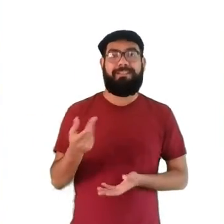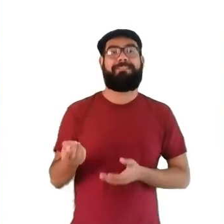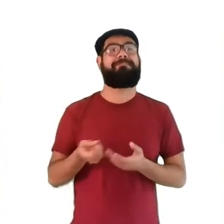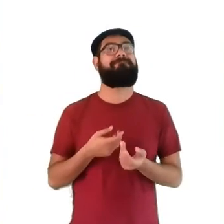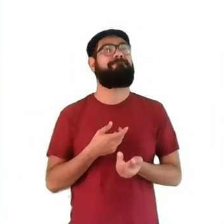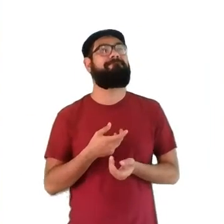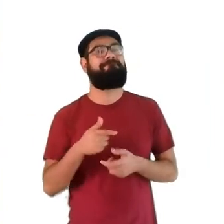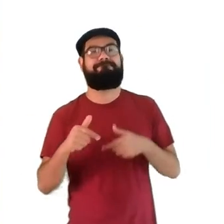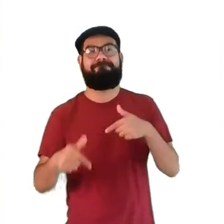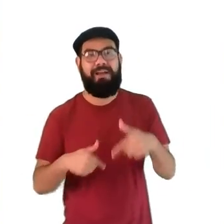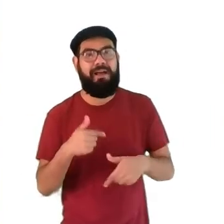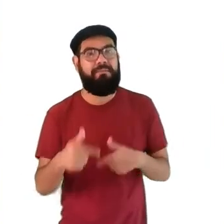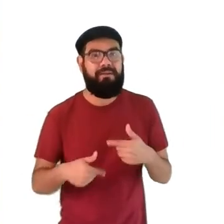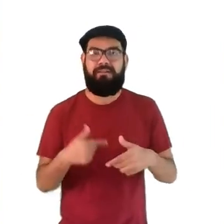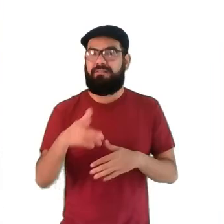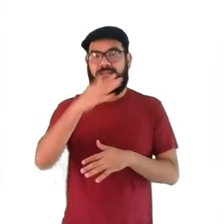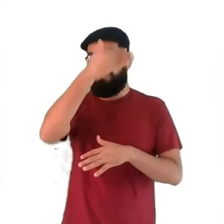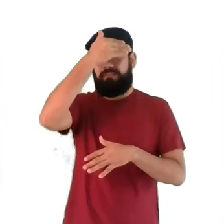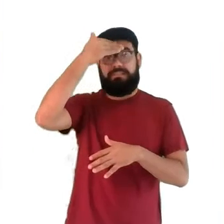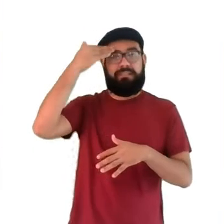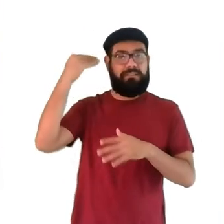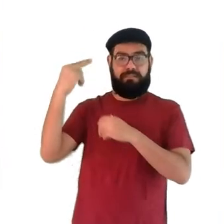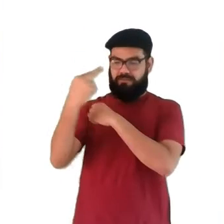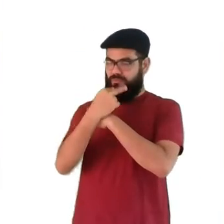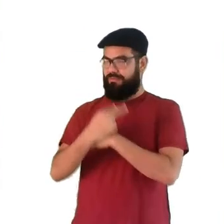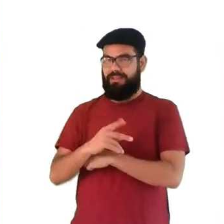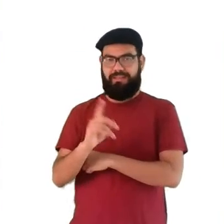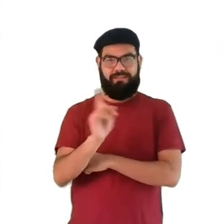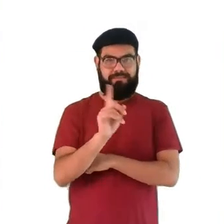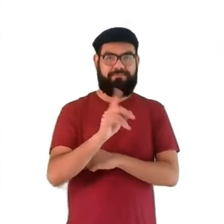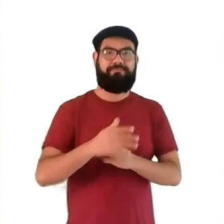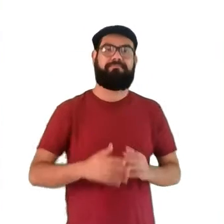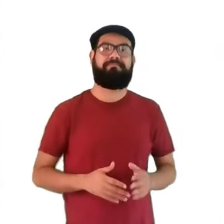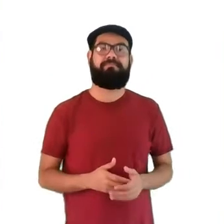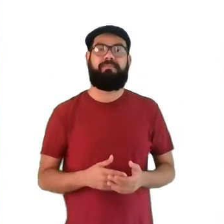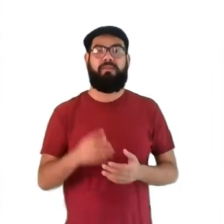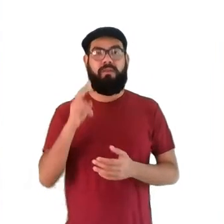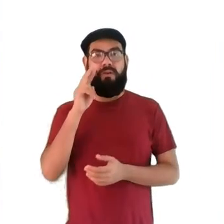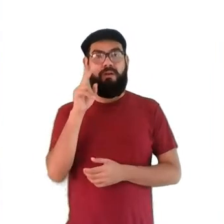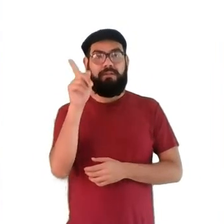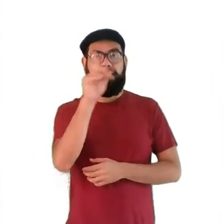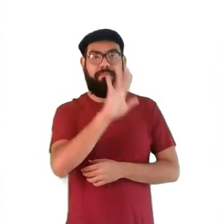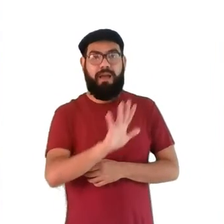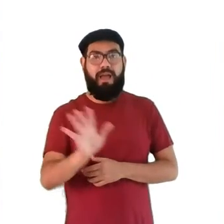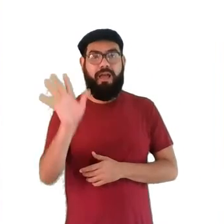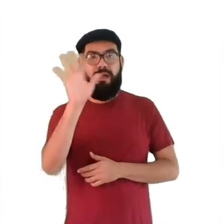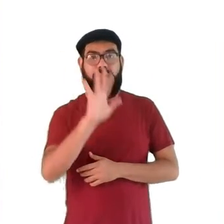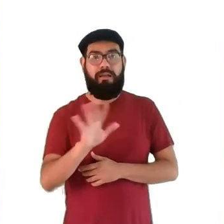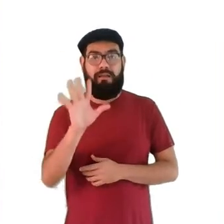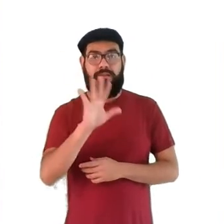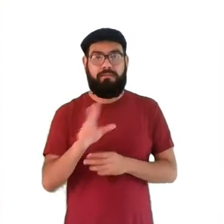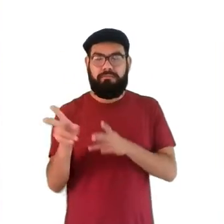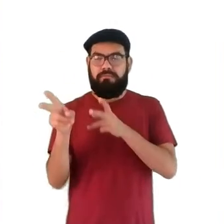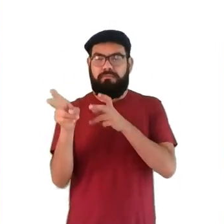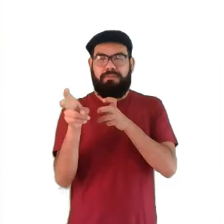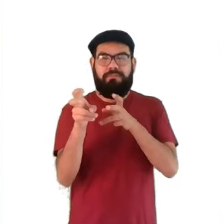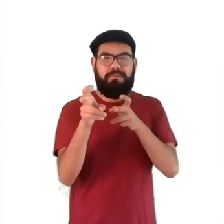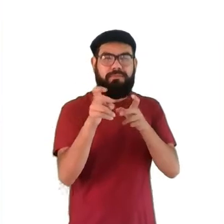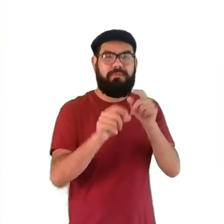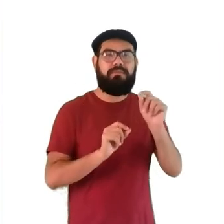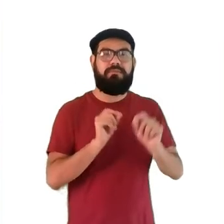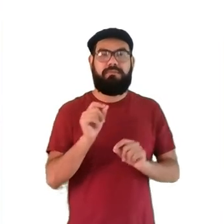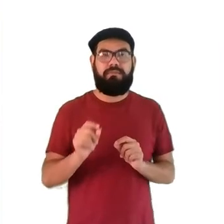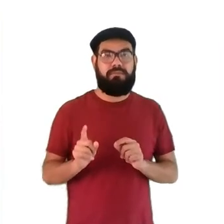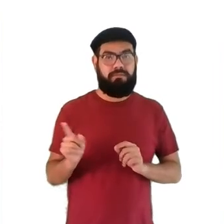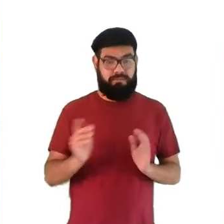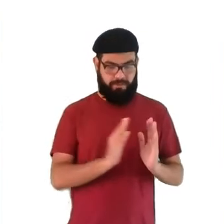estão esquecendo de se cuidar. Então, aqui nas imagens, a gente percebe muito mais o quê? Que nessa fase,